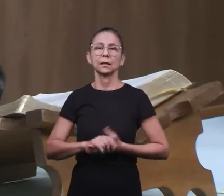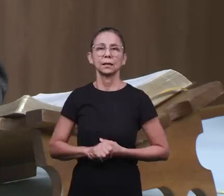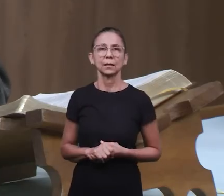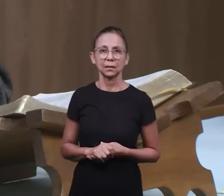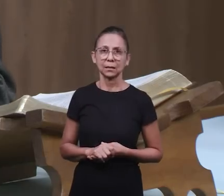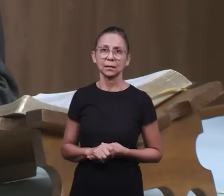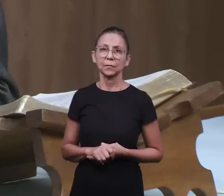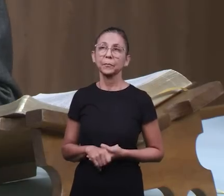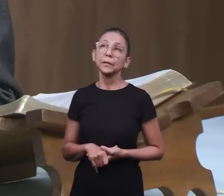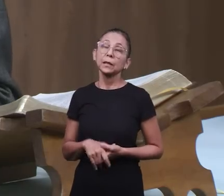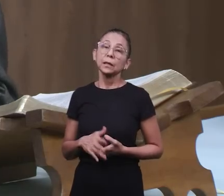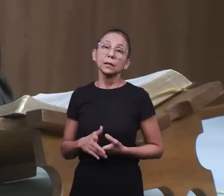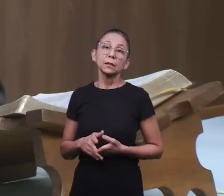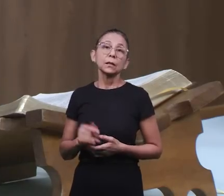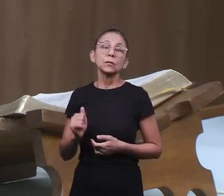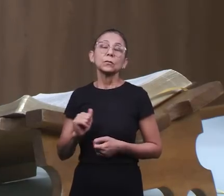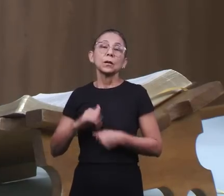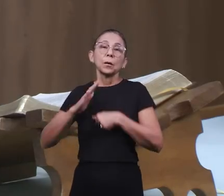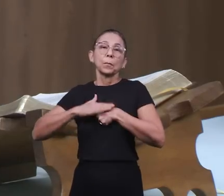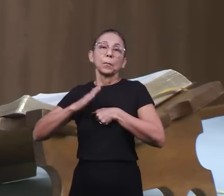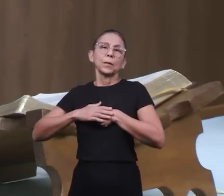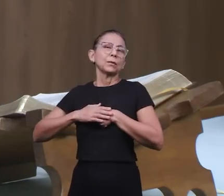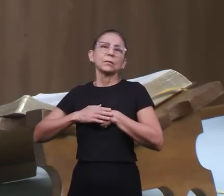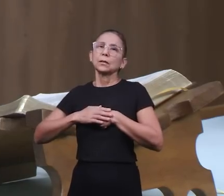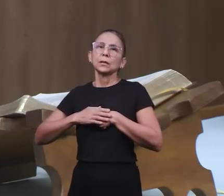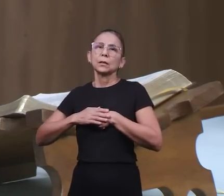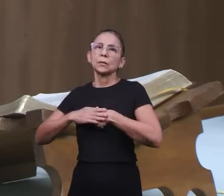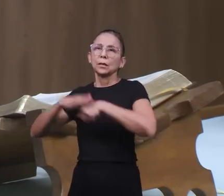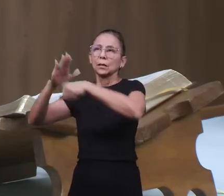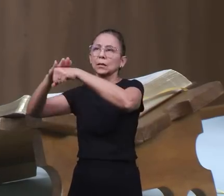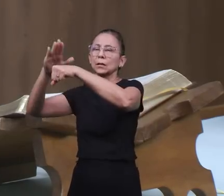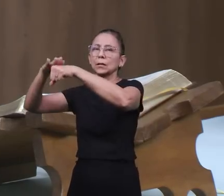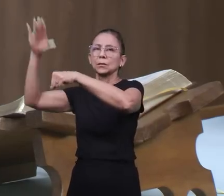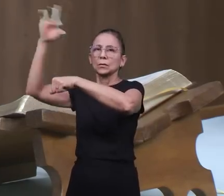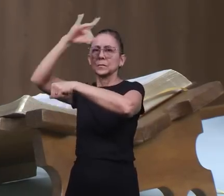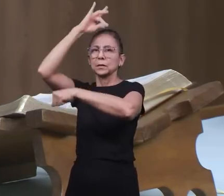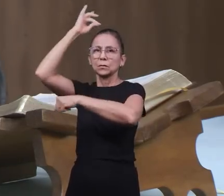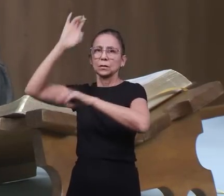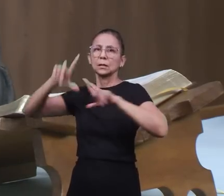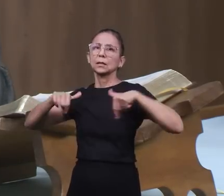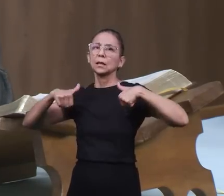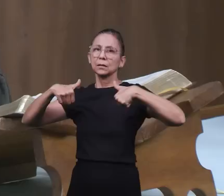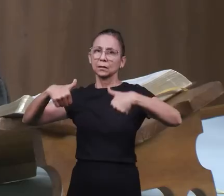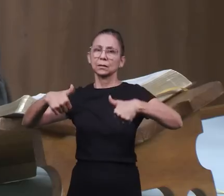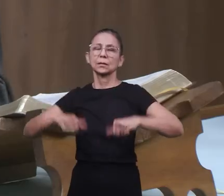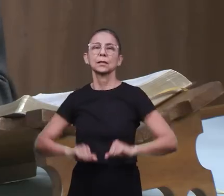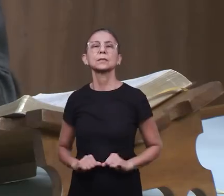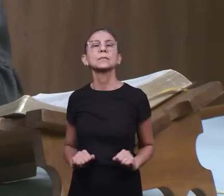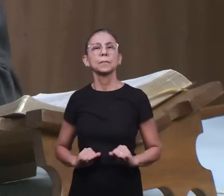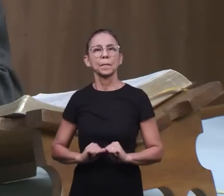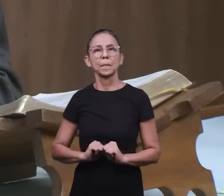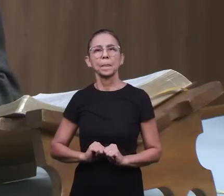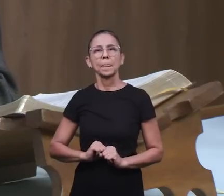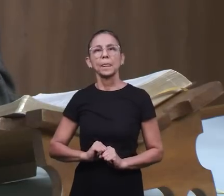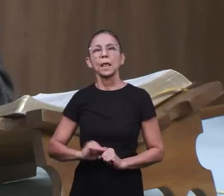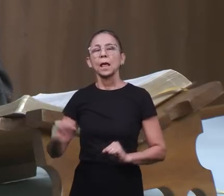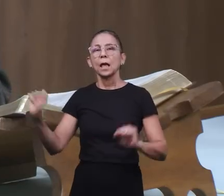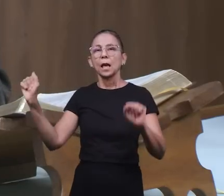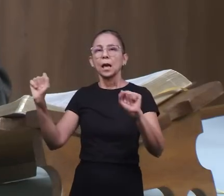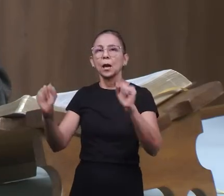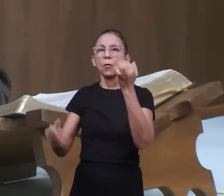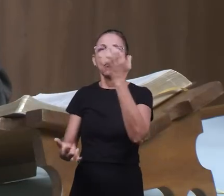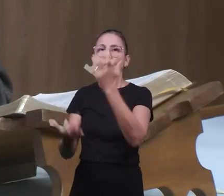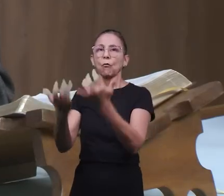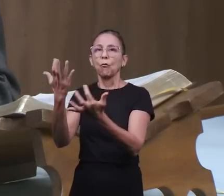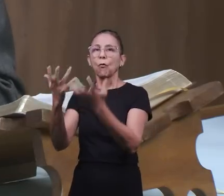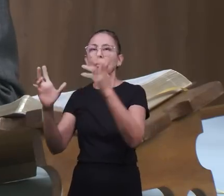vem da manifestação do Espírito Santo no nosso meio. Não é o fogo que sobe, mas é o fogo que desce do